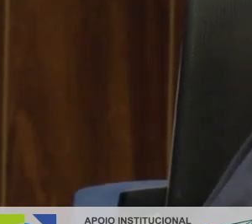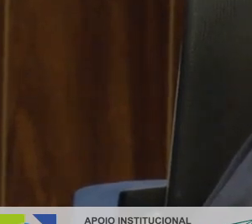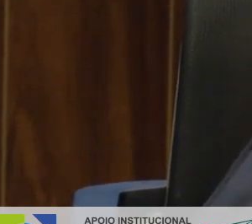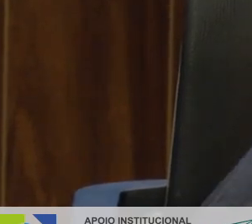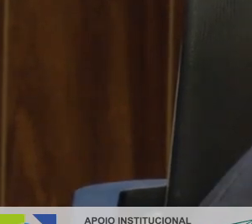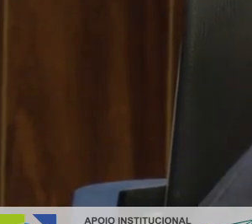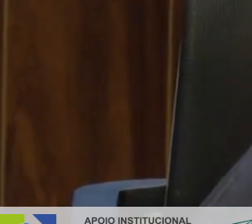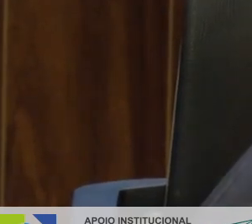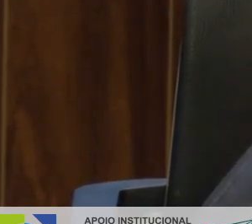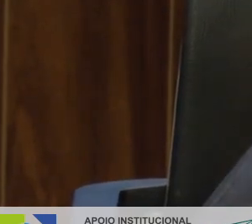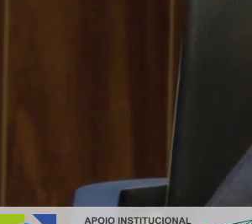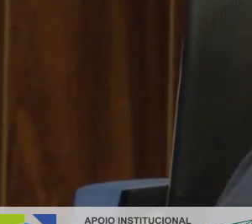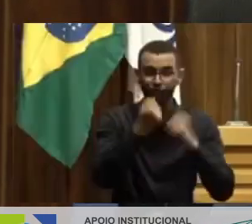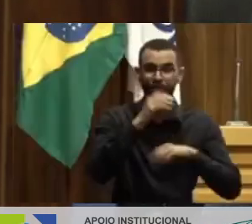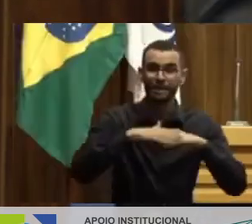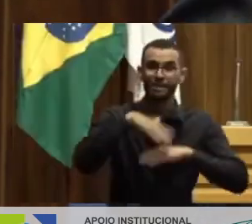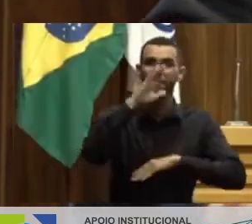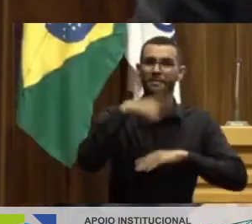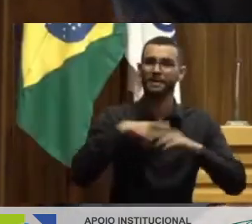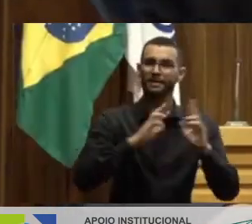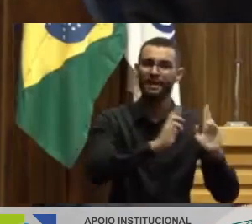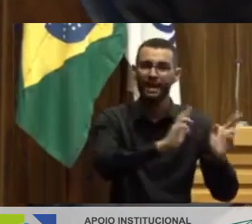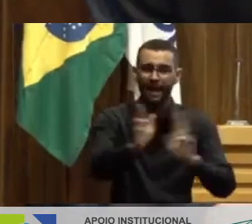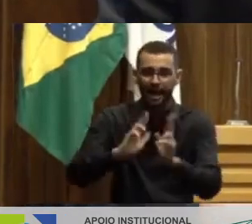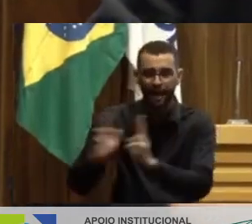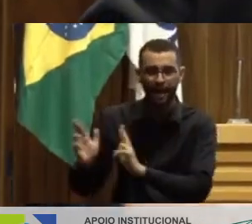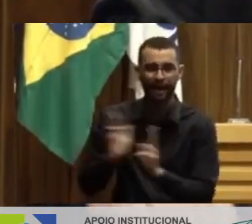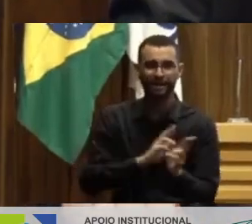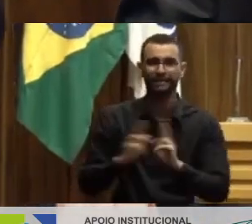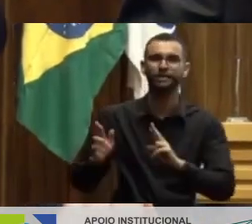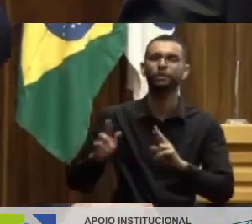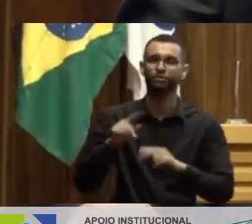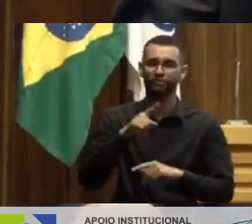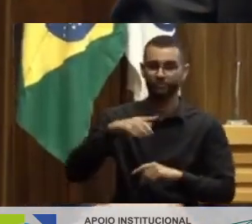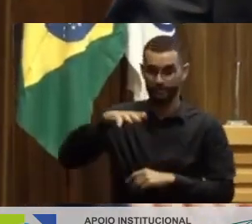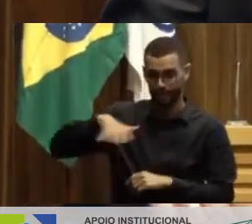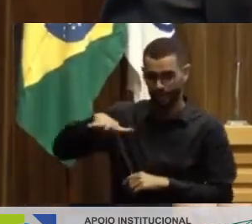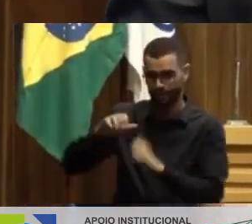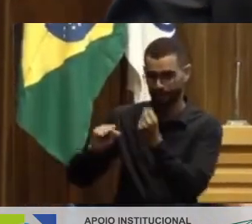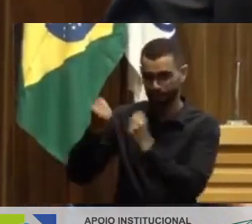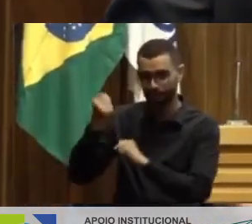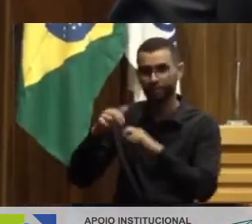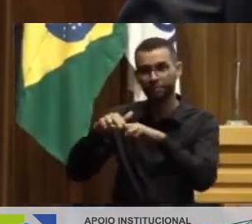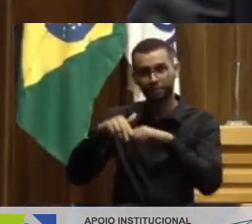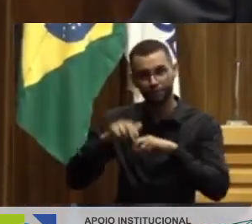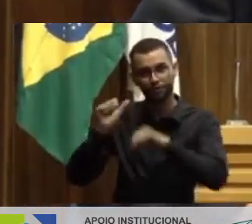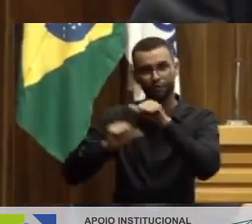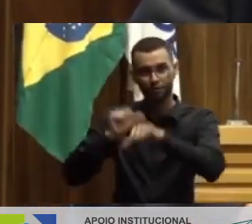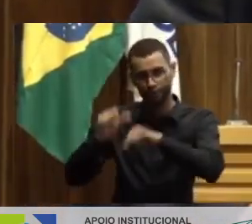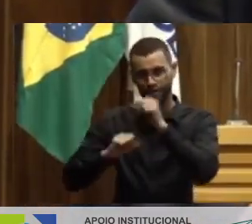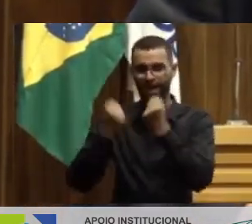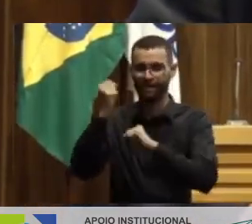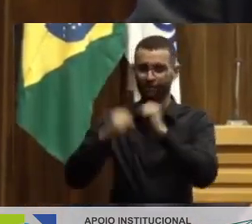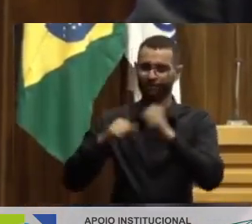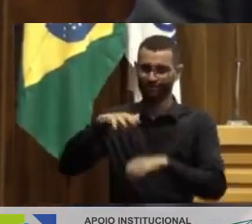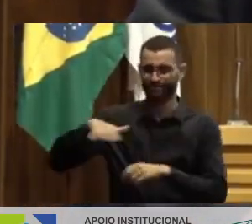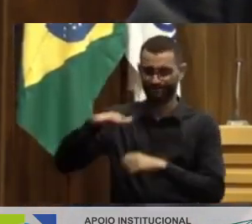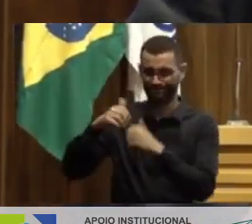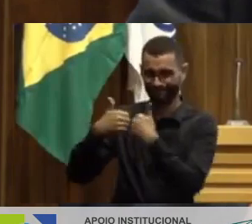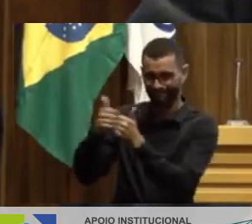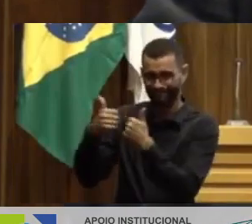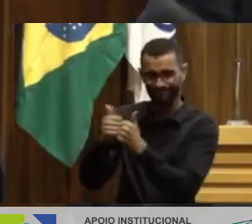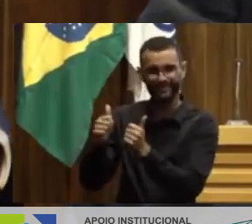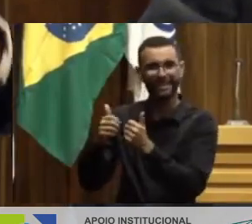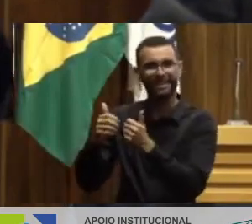a indústria que mais relações interindustriais possui. Portanto, mudar o padrão da indústria automotiva tem repercussões na siderurgia,